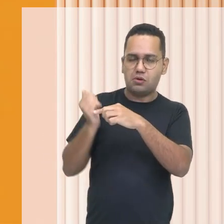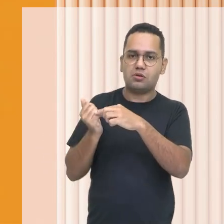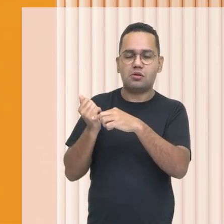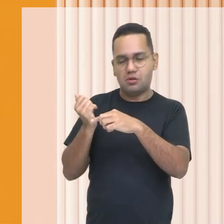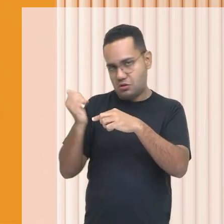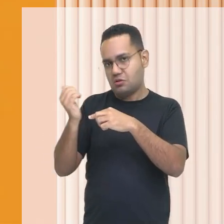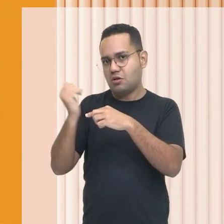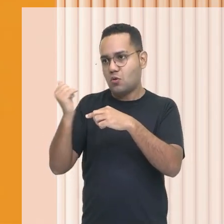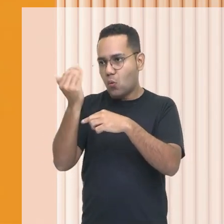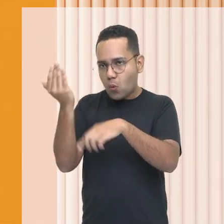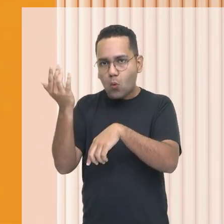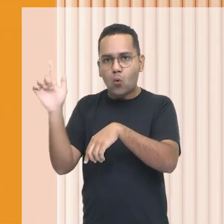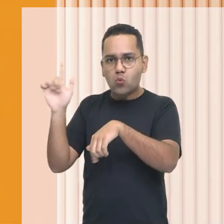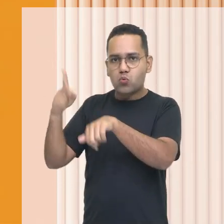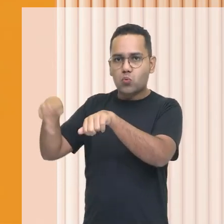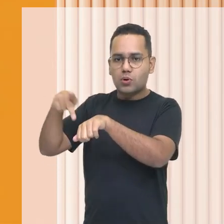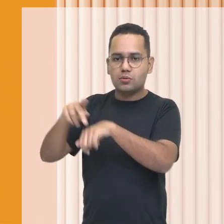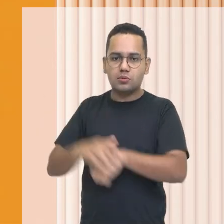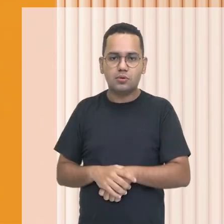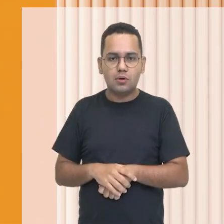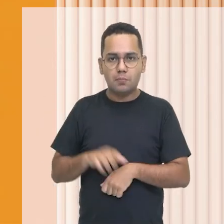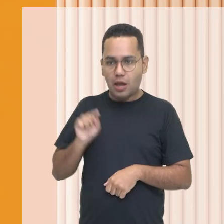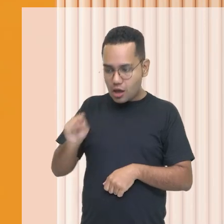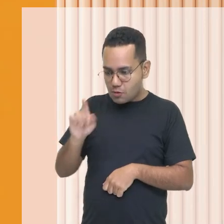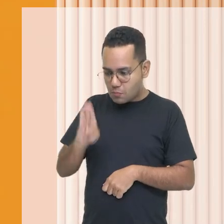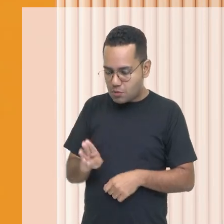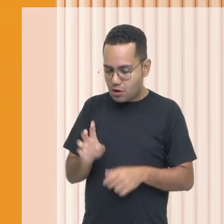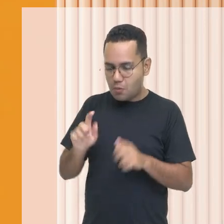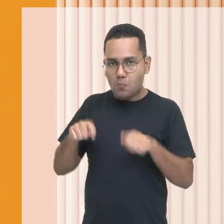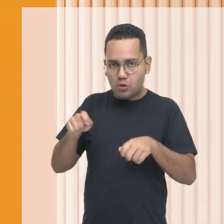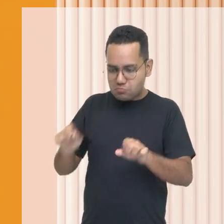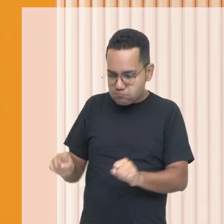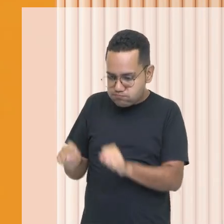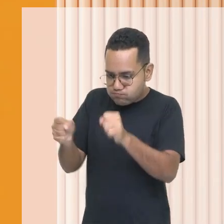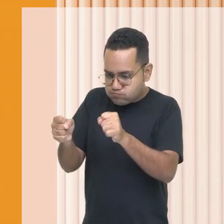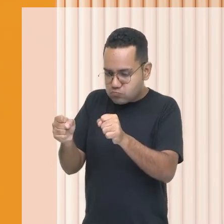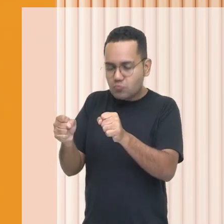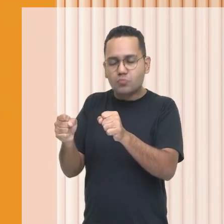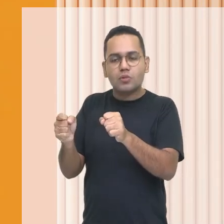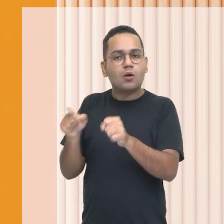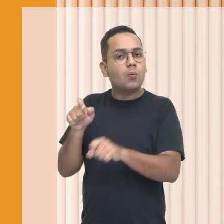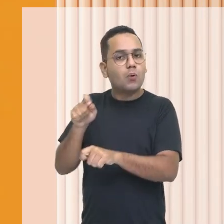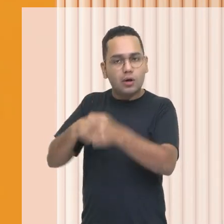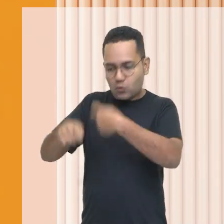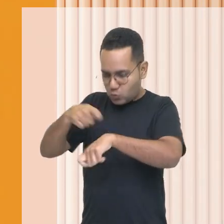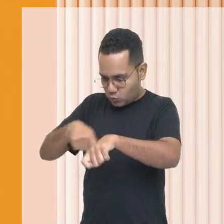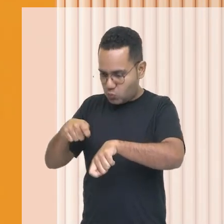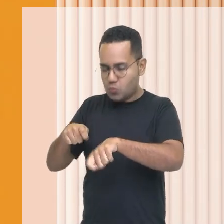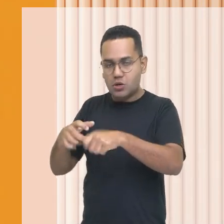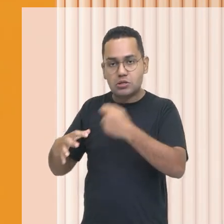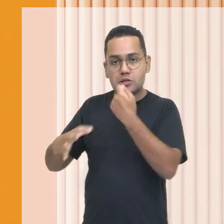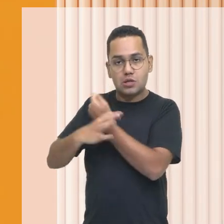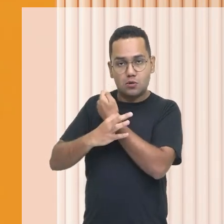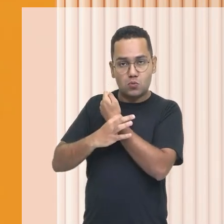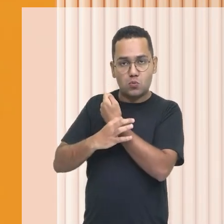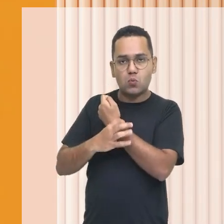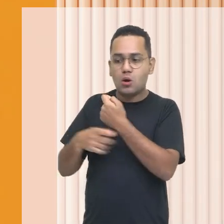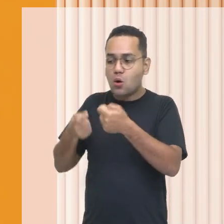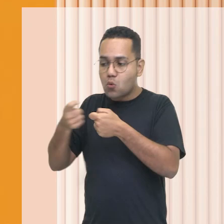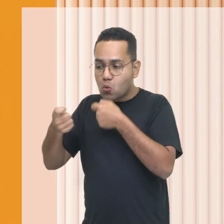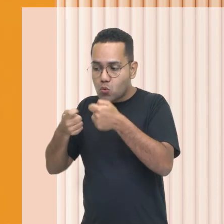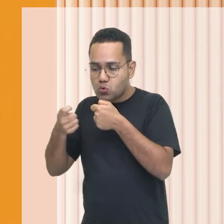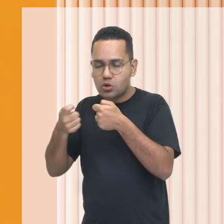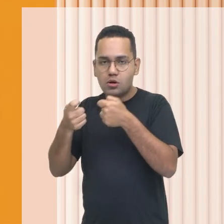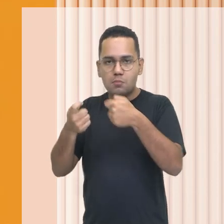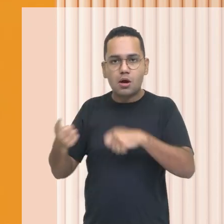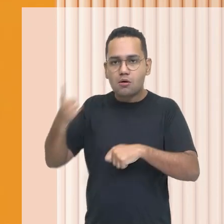internacionais a fim de se manter como uma economia, né, segura, estável e que